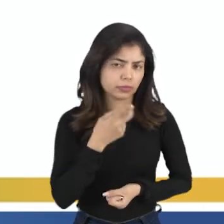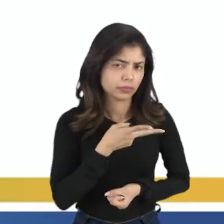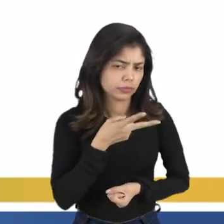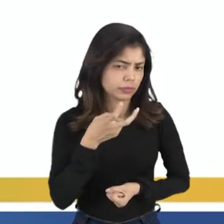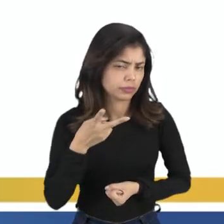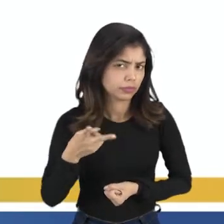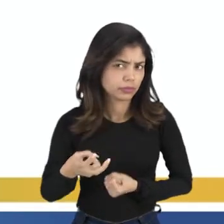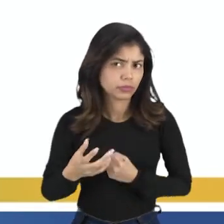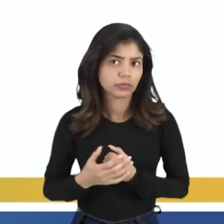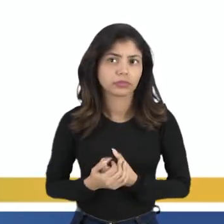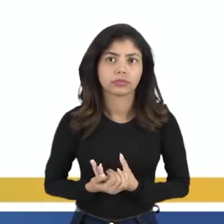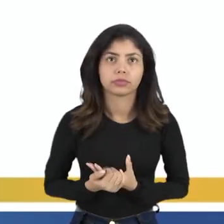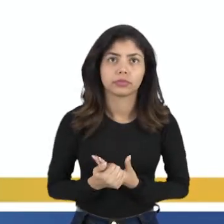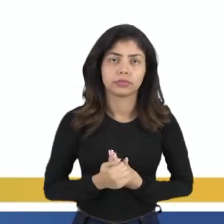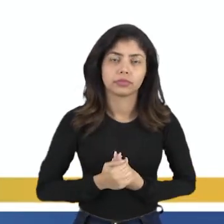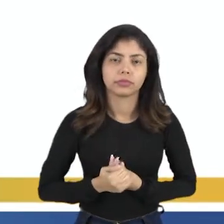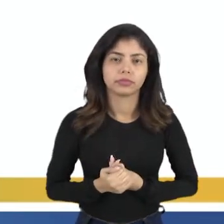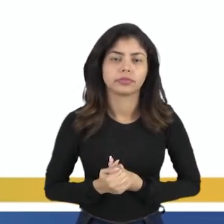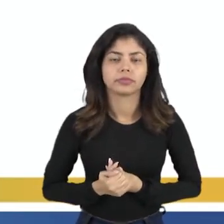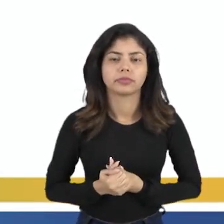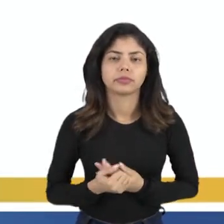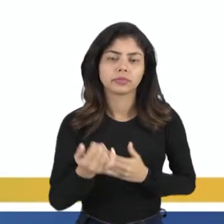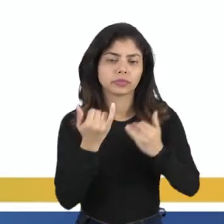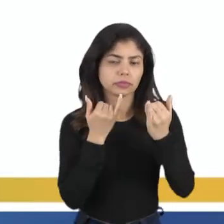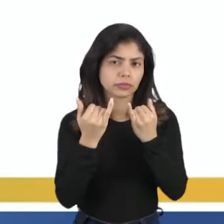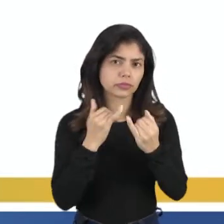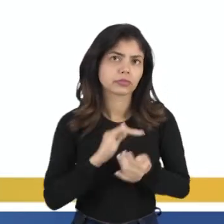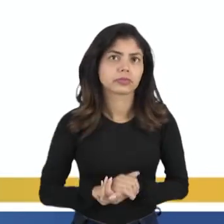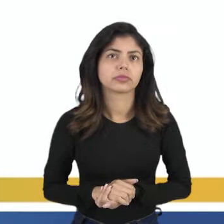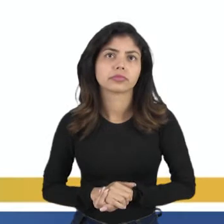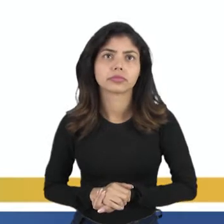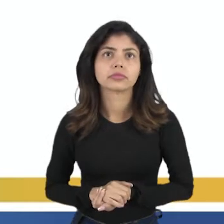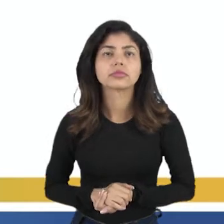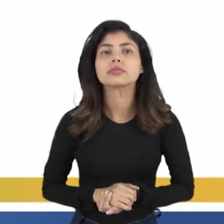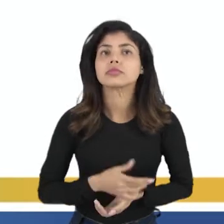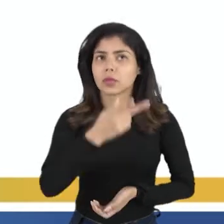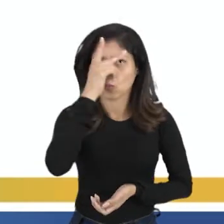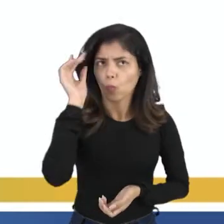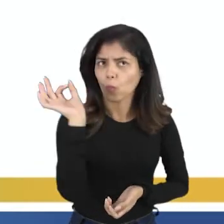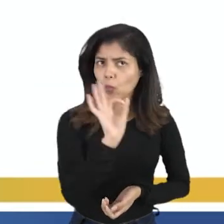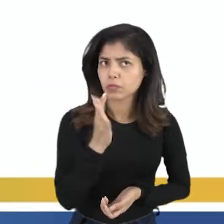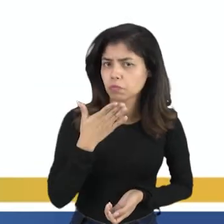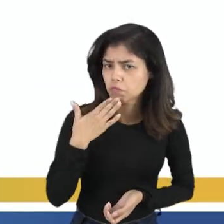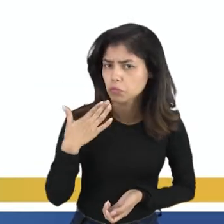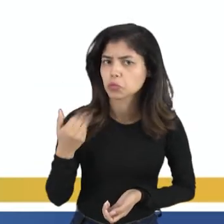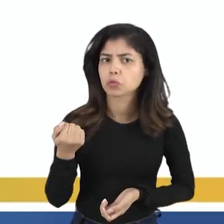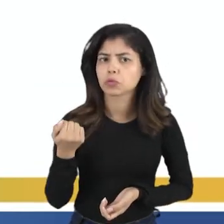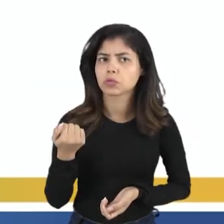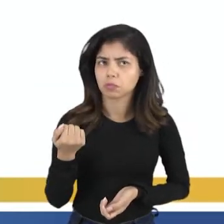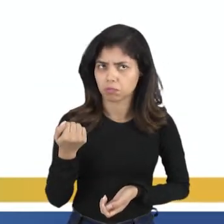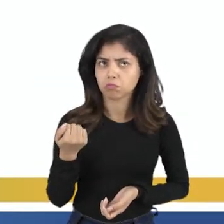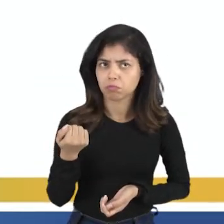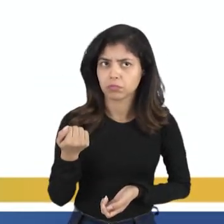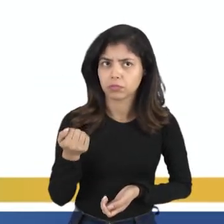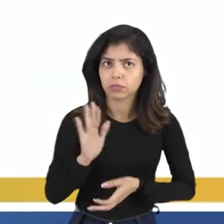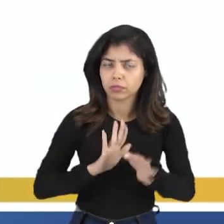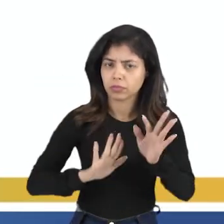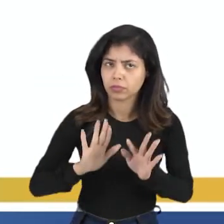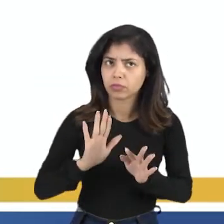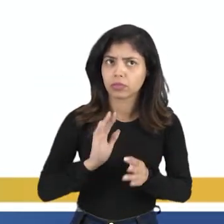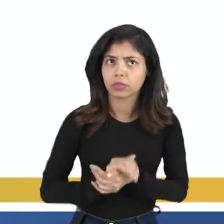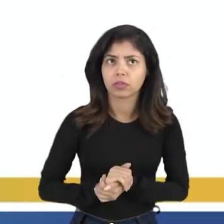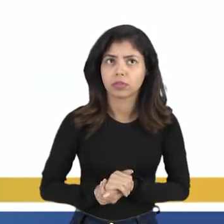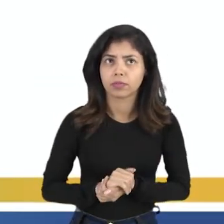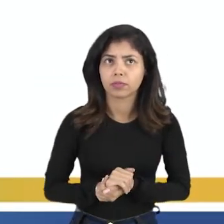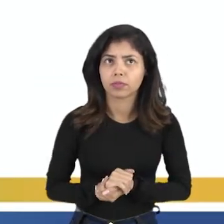bastante atenção na frase desse anúncio publicitário. Novamente, ninguém entende melhor de criação, olha o